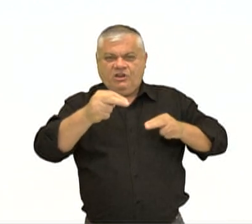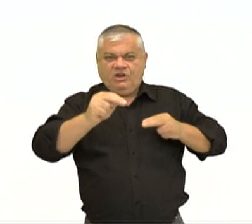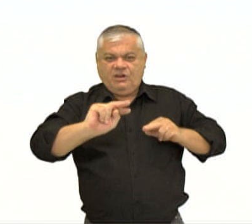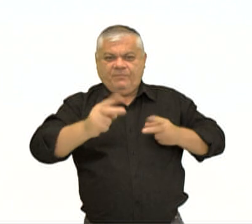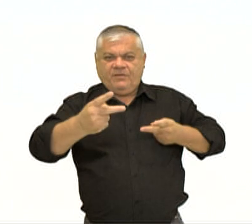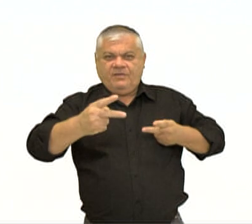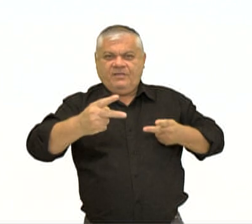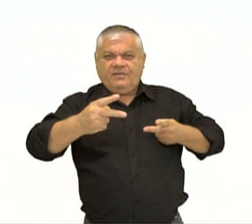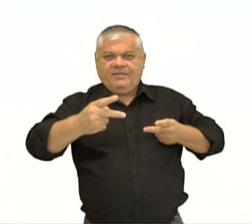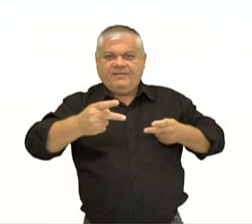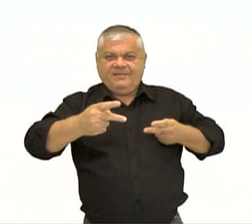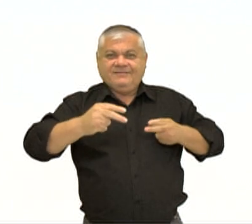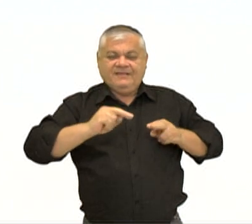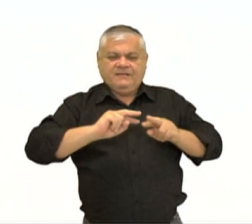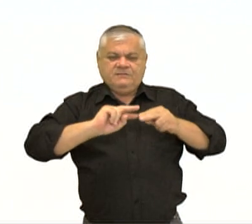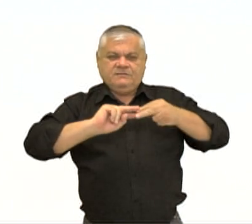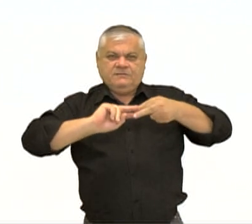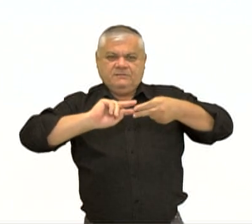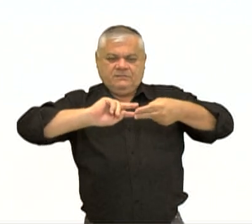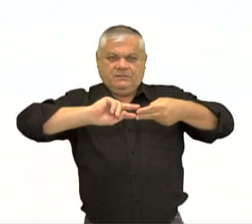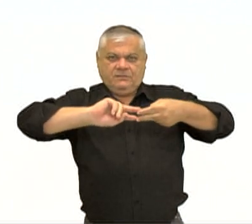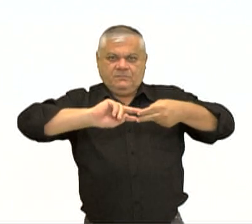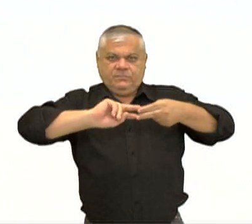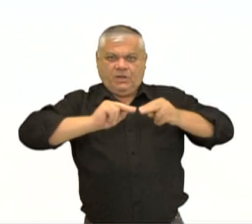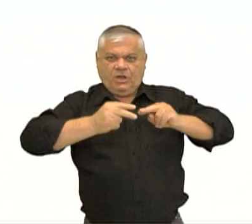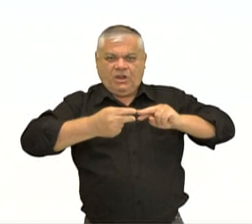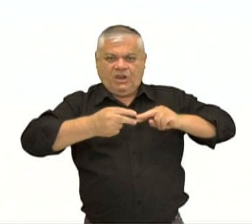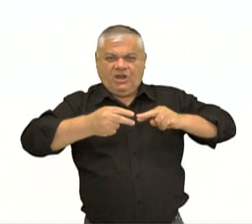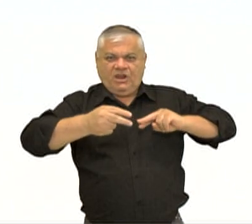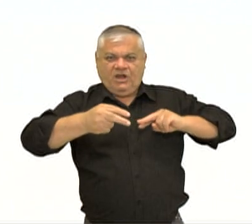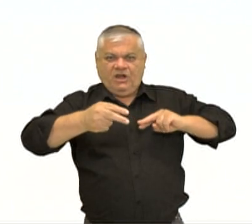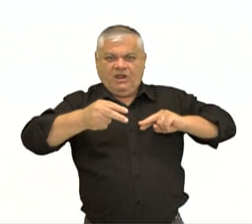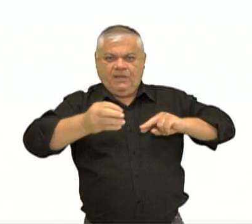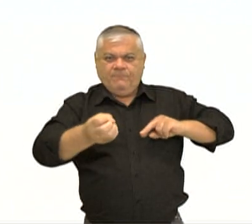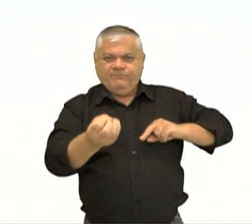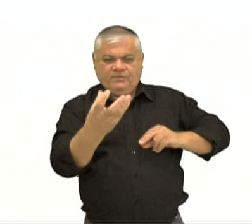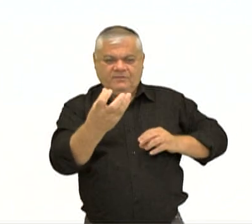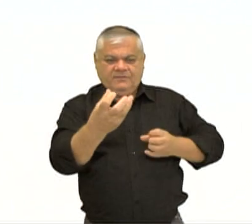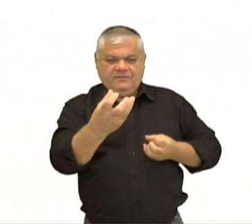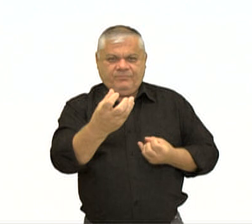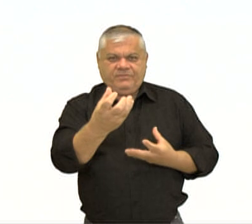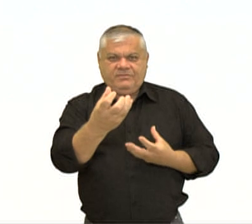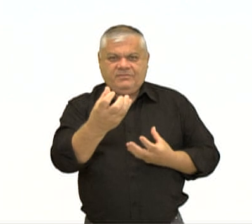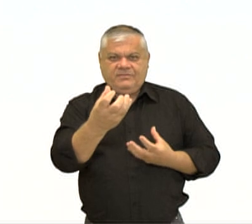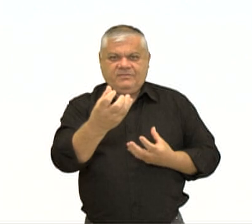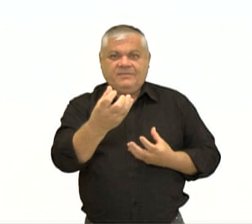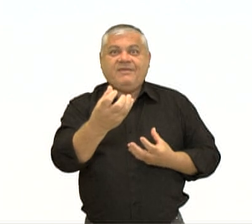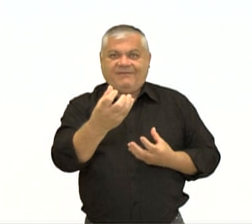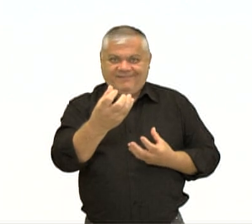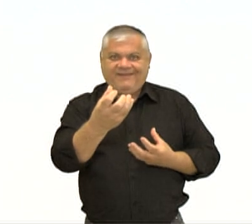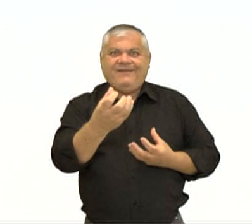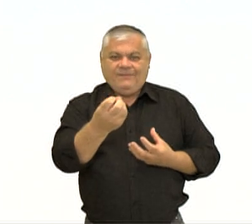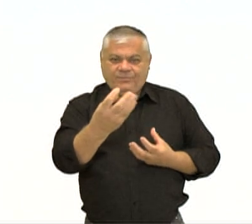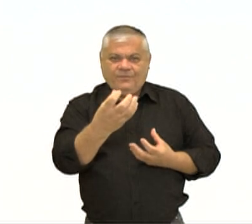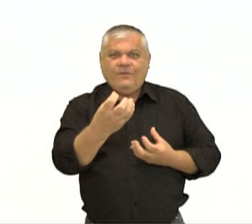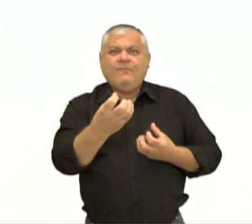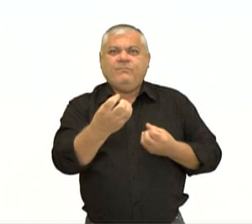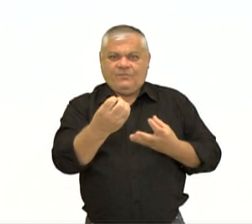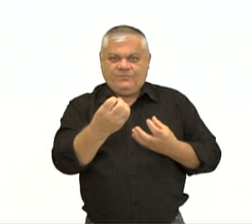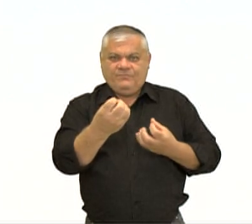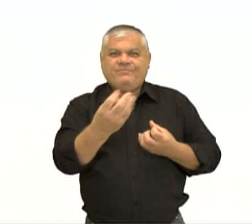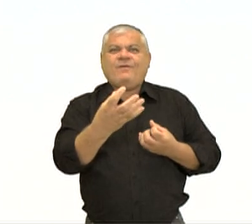duplicado, tá? Então é como se ele fizesse cópias e aí essas cópias vão maturar, vão ficar